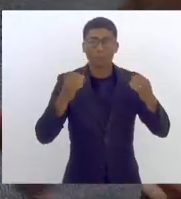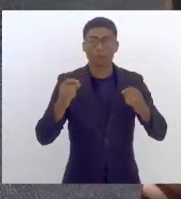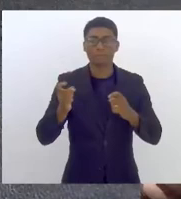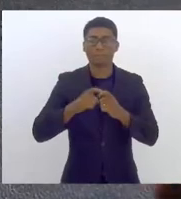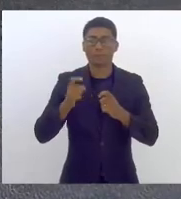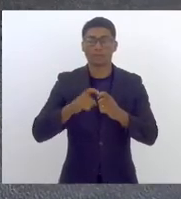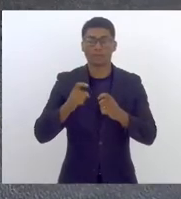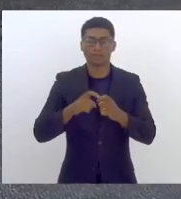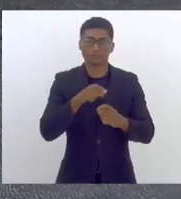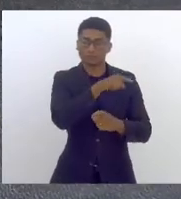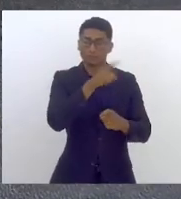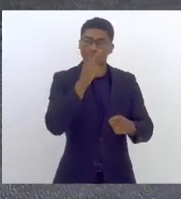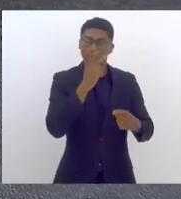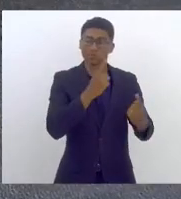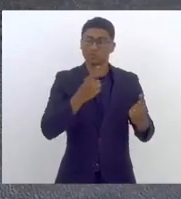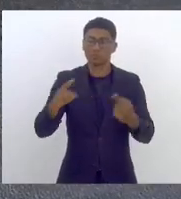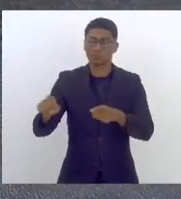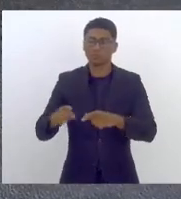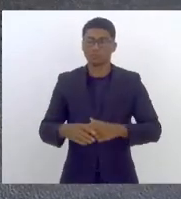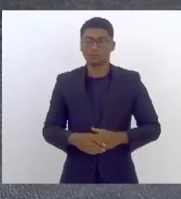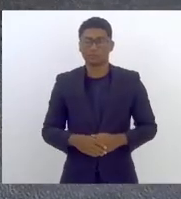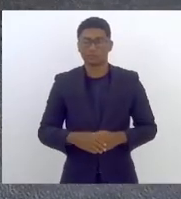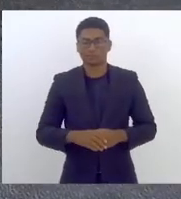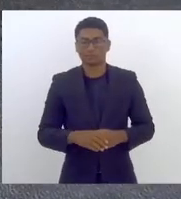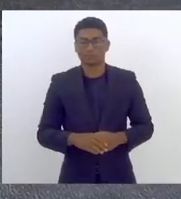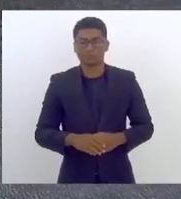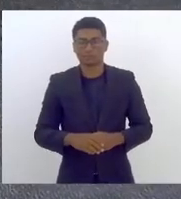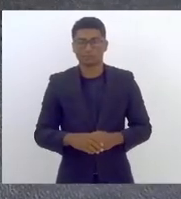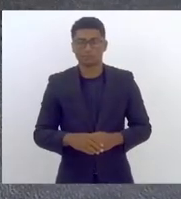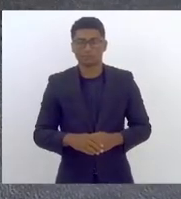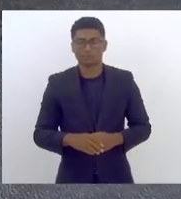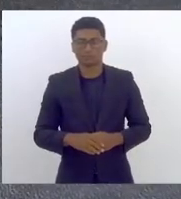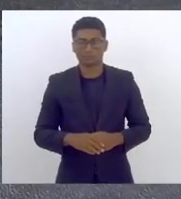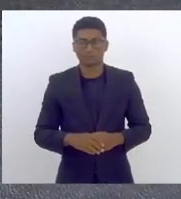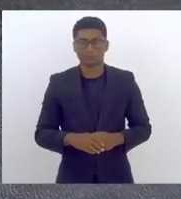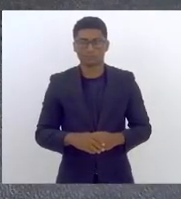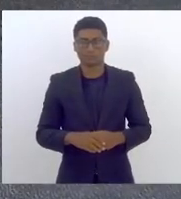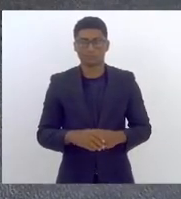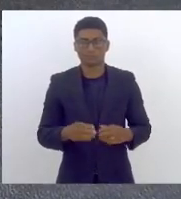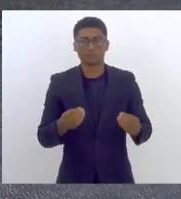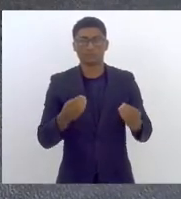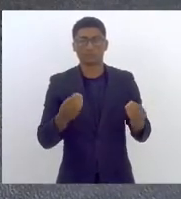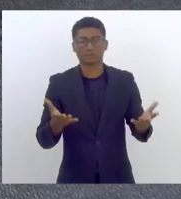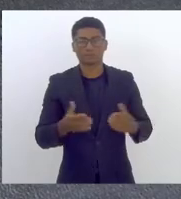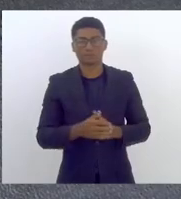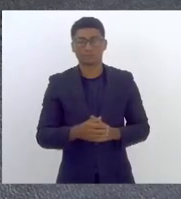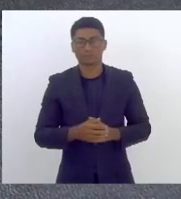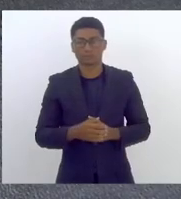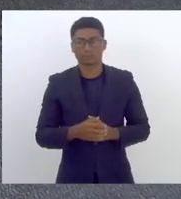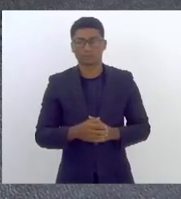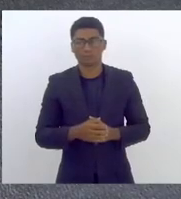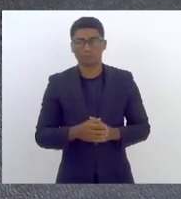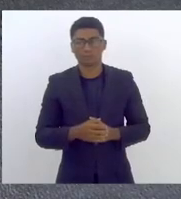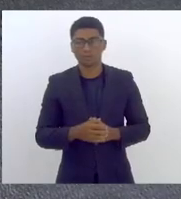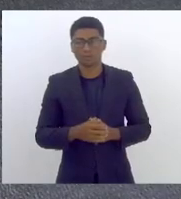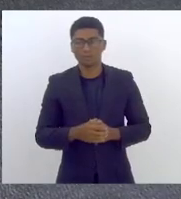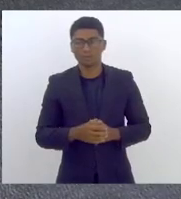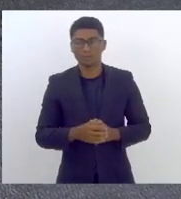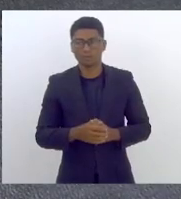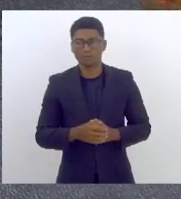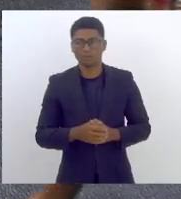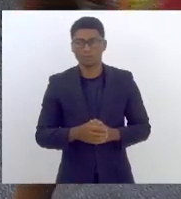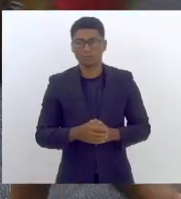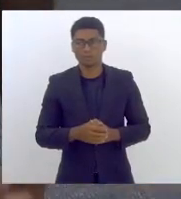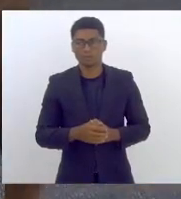de autonomia que eles utilizaram para acobertar quem prescrevia a cloroquina que era